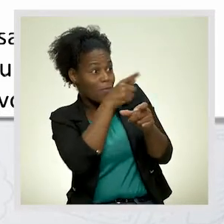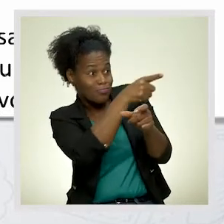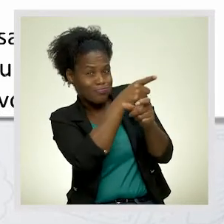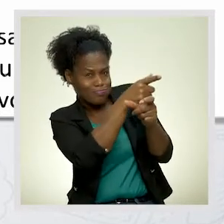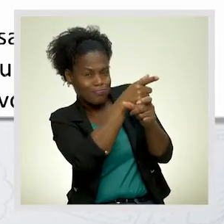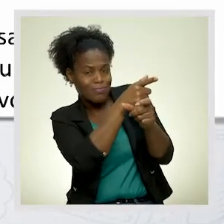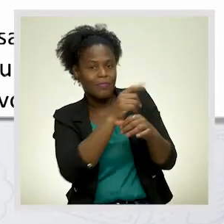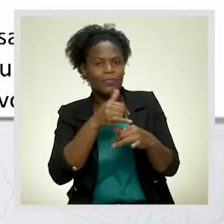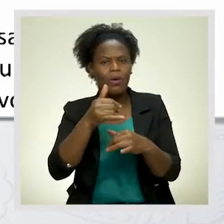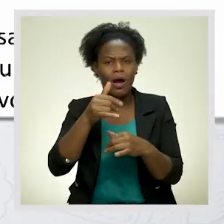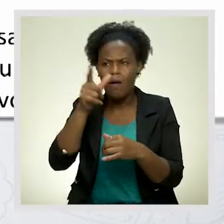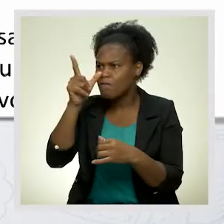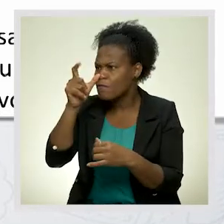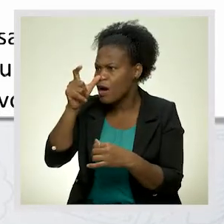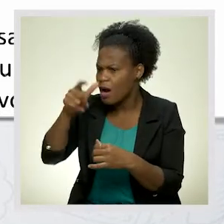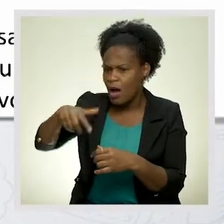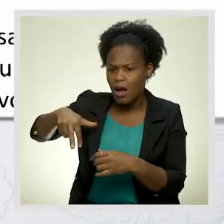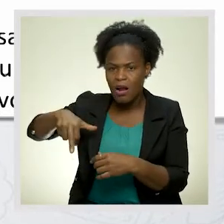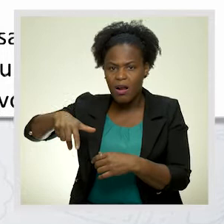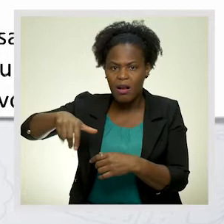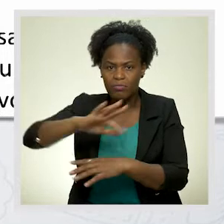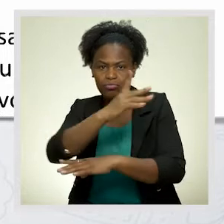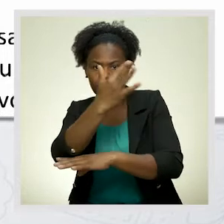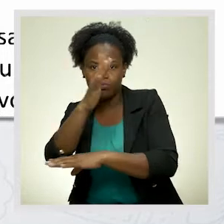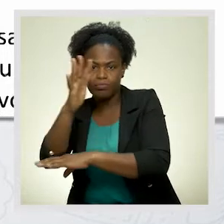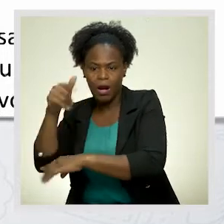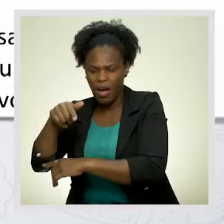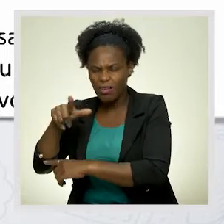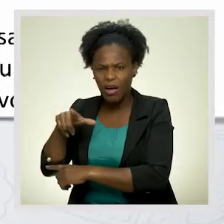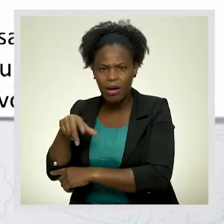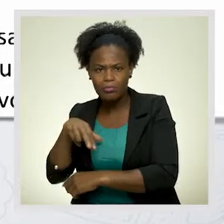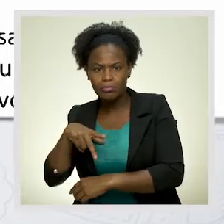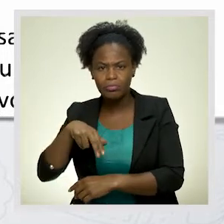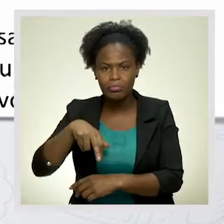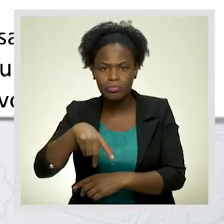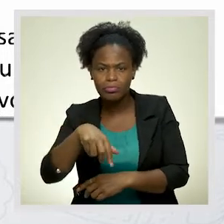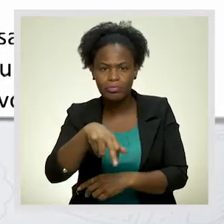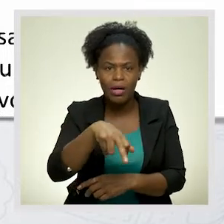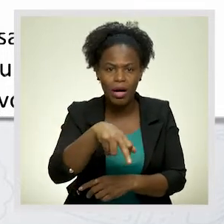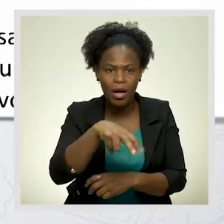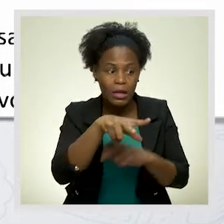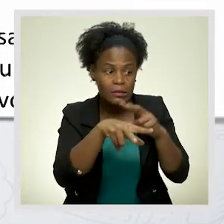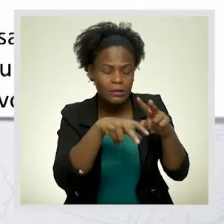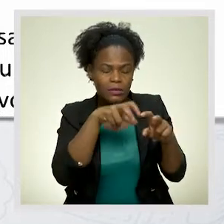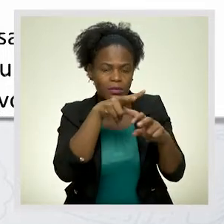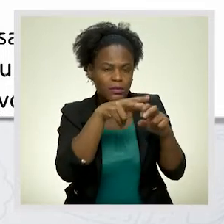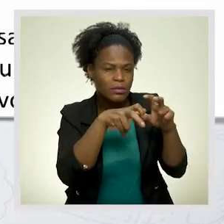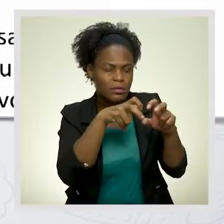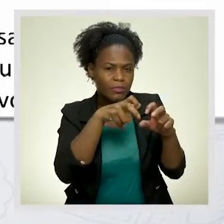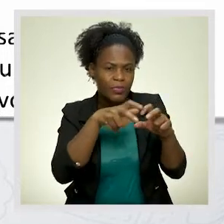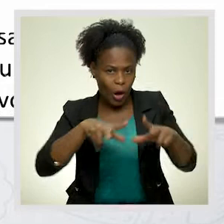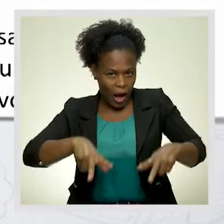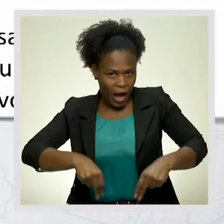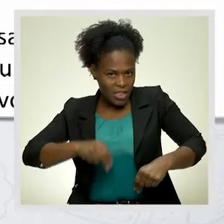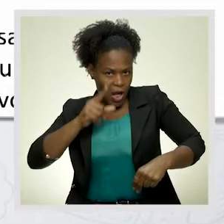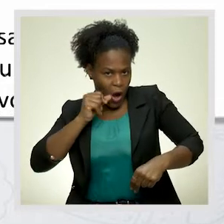E a formiga, que caminhava pela mata naquele momento, subiu, sem hesitar, pelas calças do